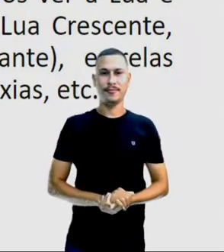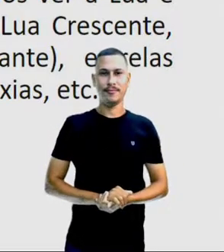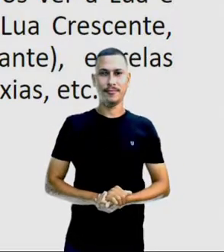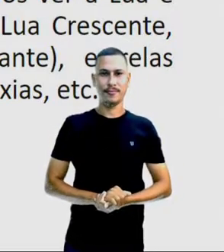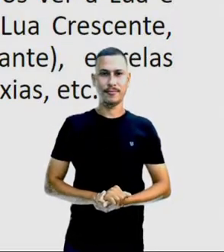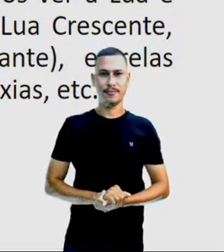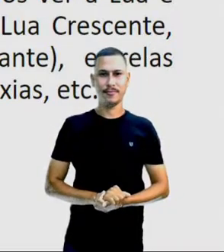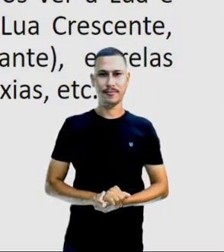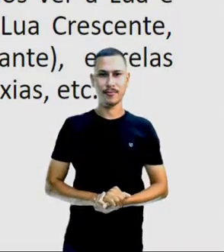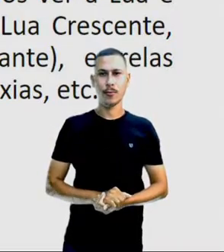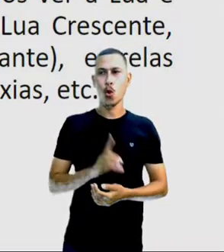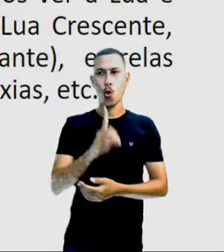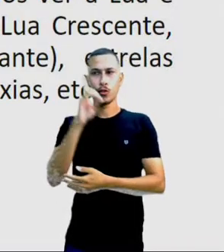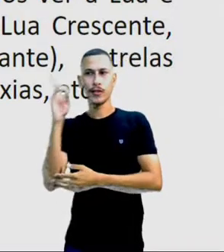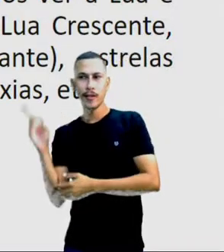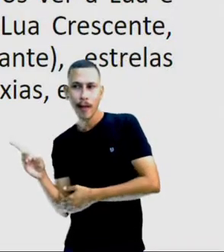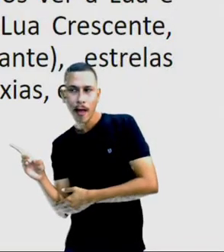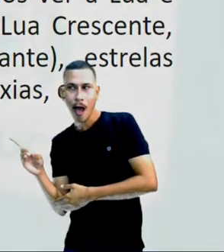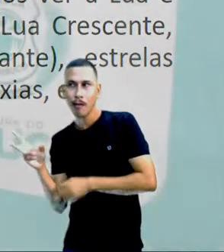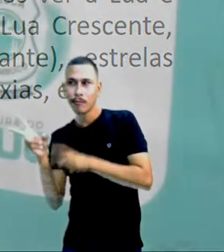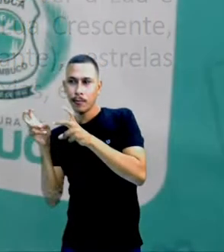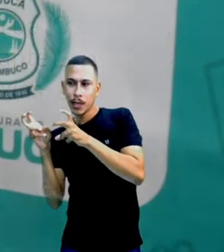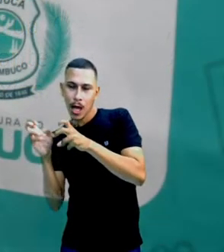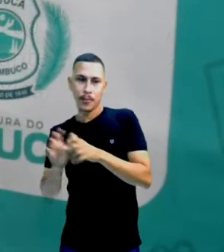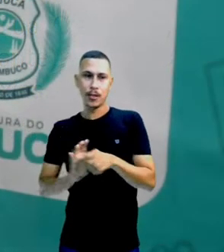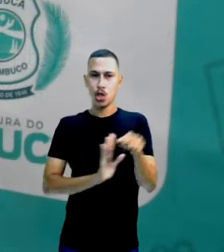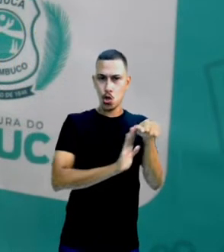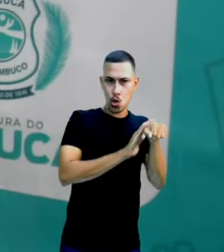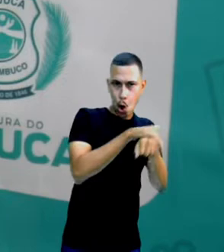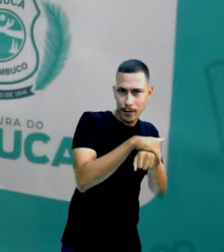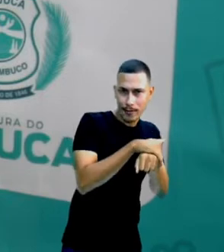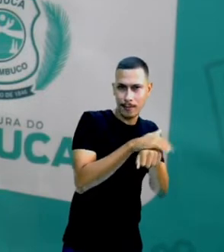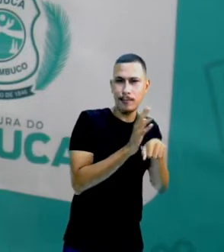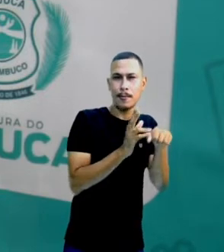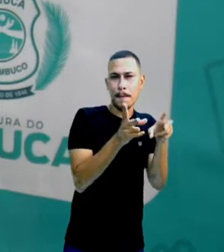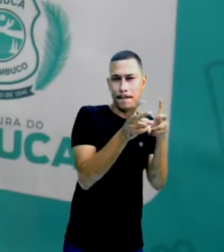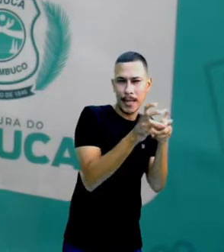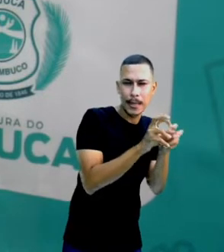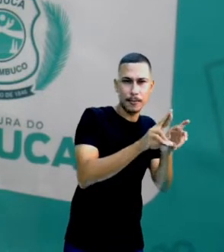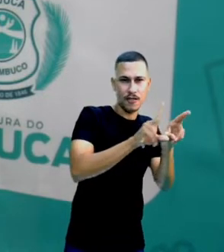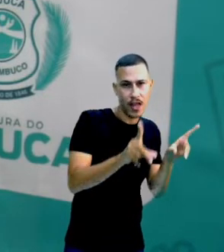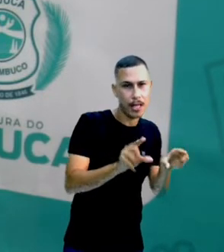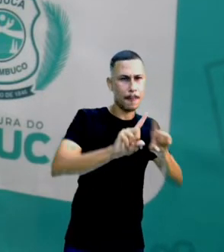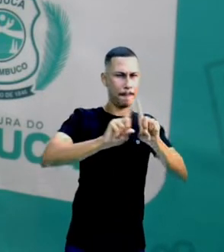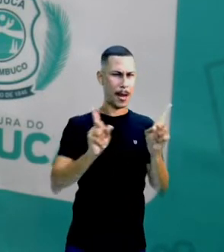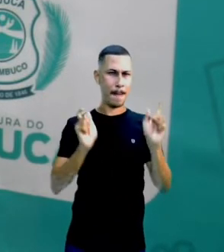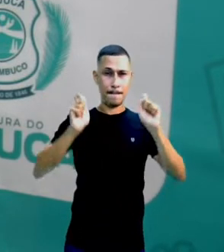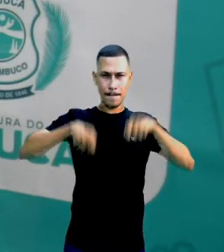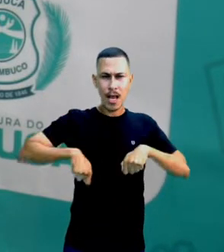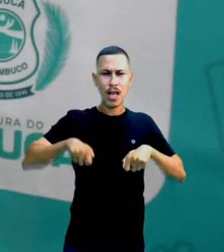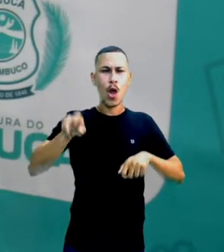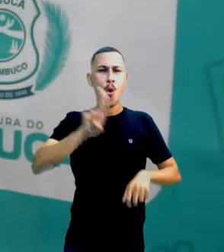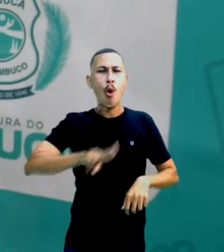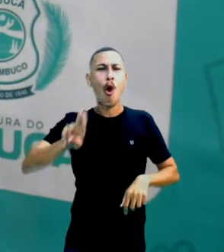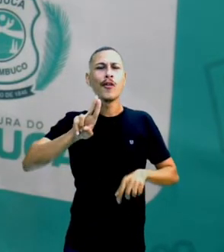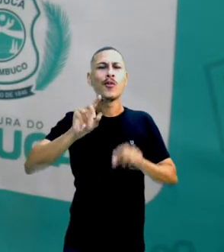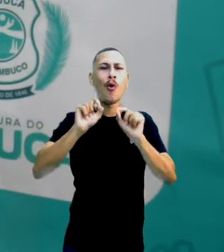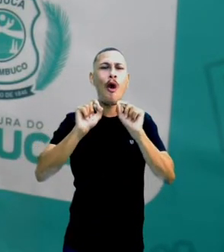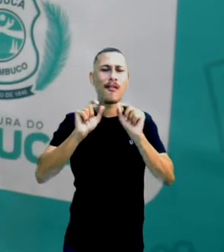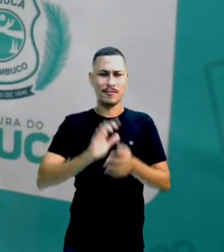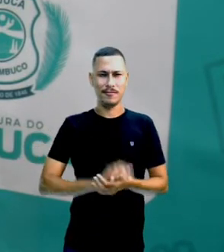isso? Durante o dia e durante a noite. Mas para isso nós precisamos o quê? Muito